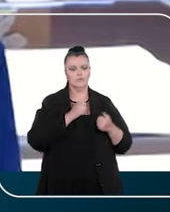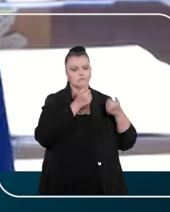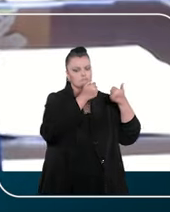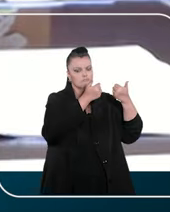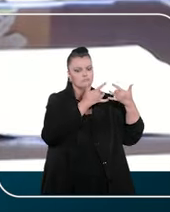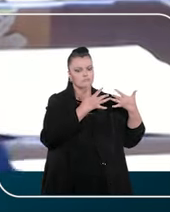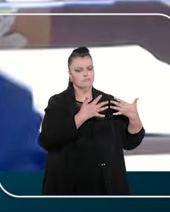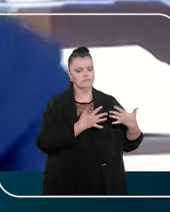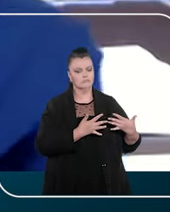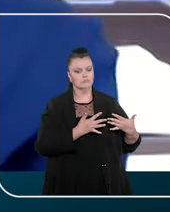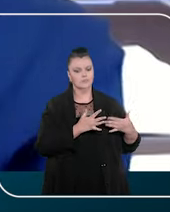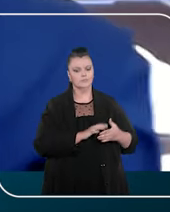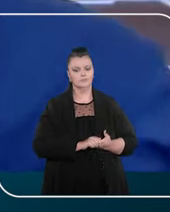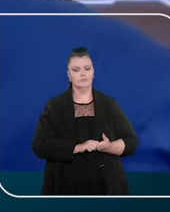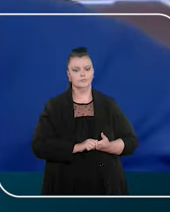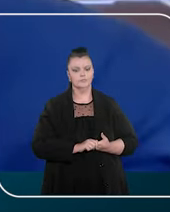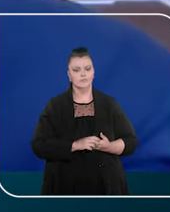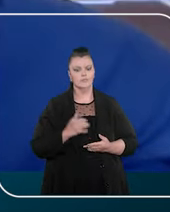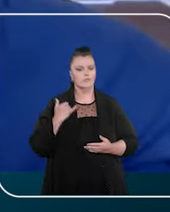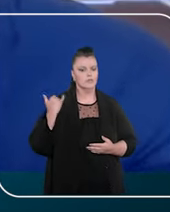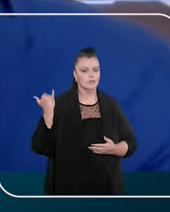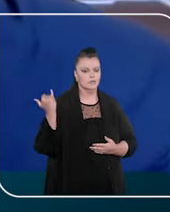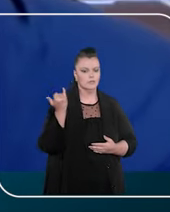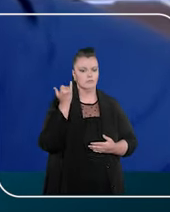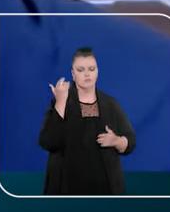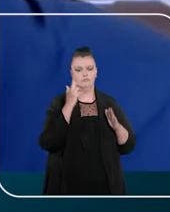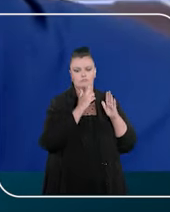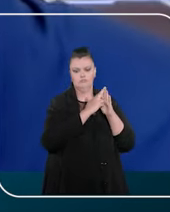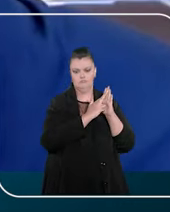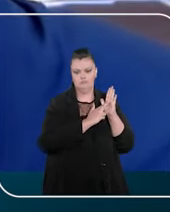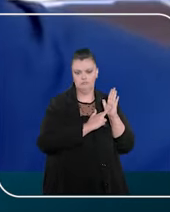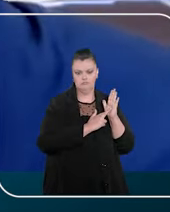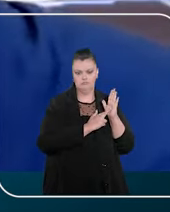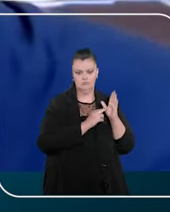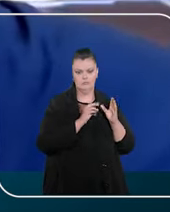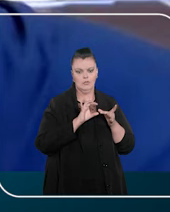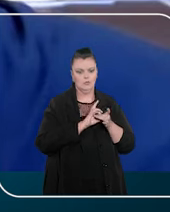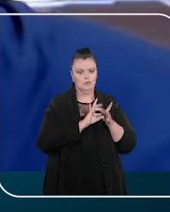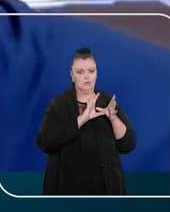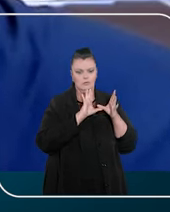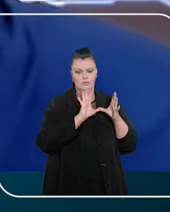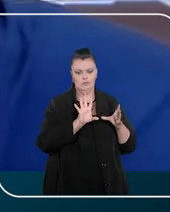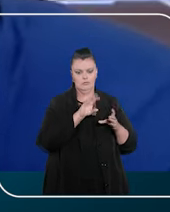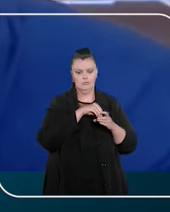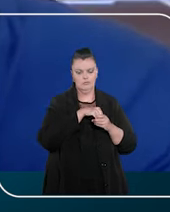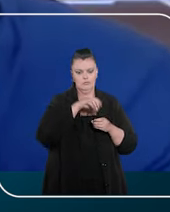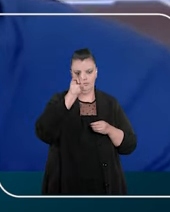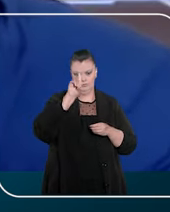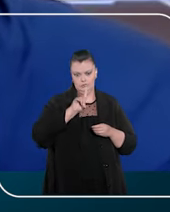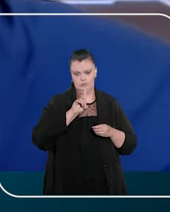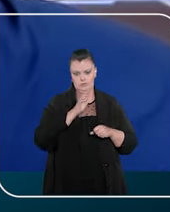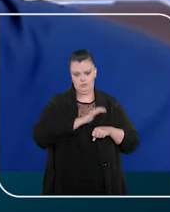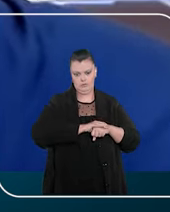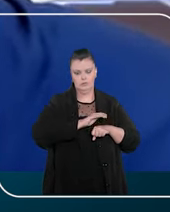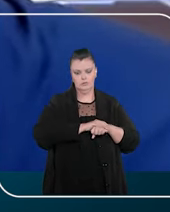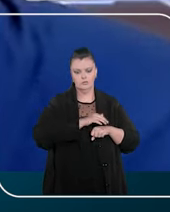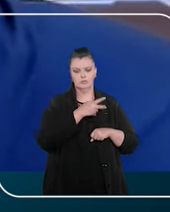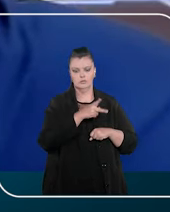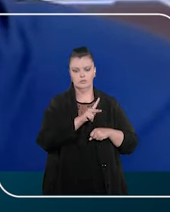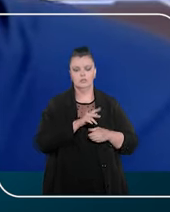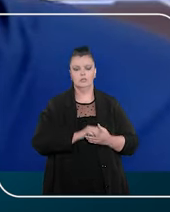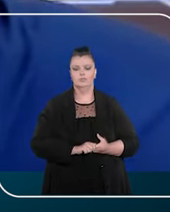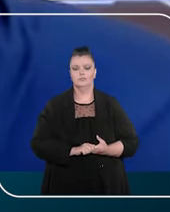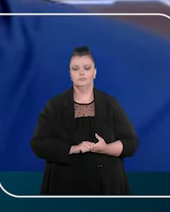daqui é um fundamento democrático do nosso do democrático de direito da nossa